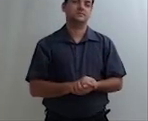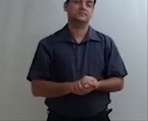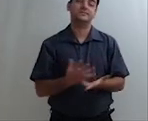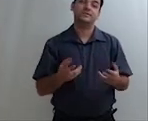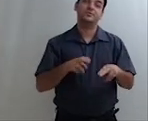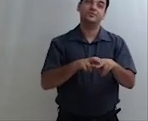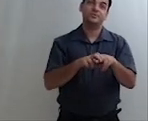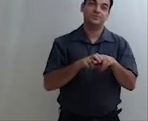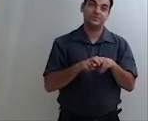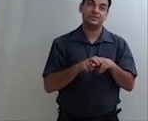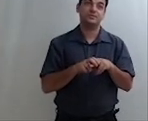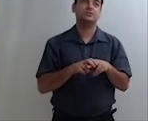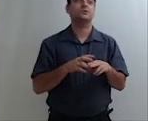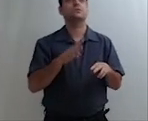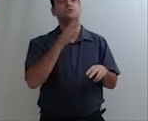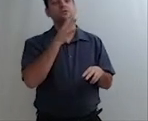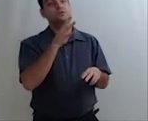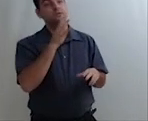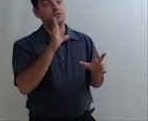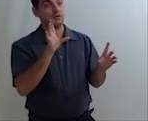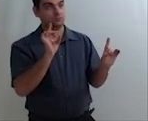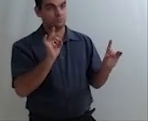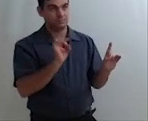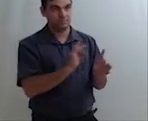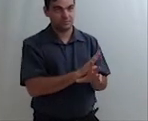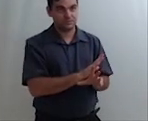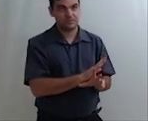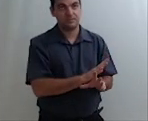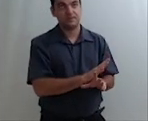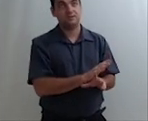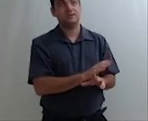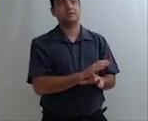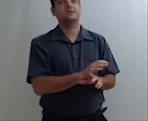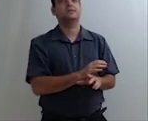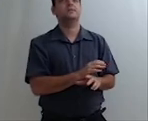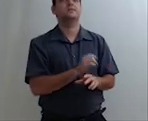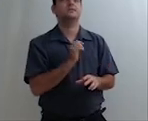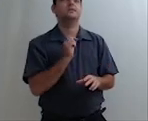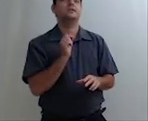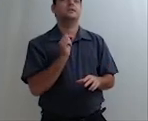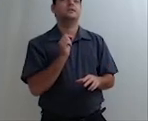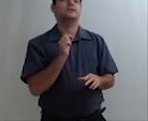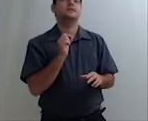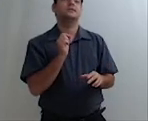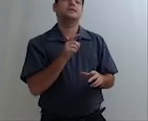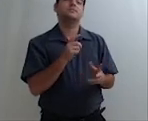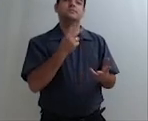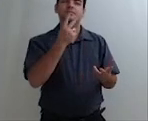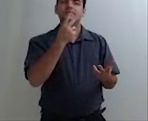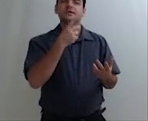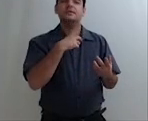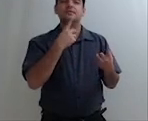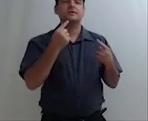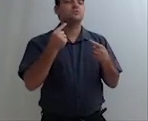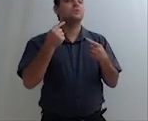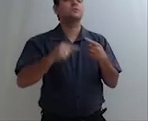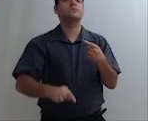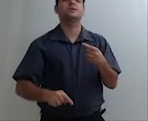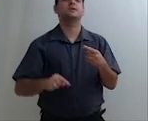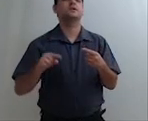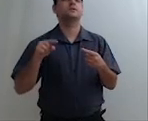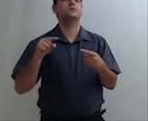reconhecimentos feitos eh dessa maneira eh que desz respeita que viola eh o